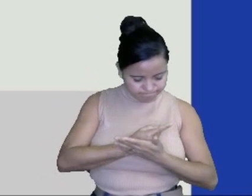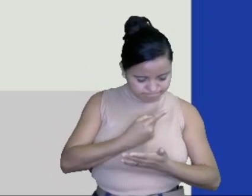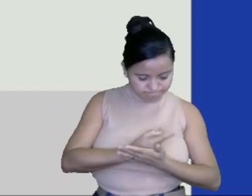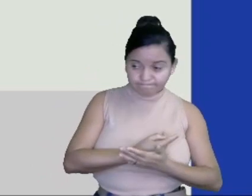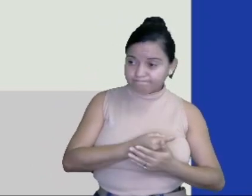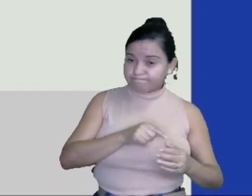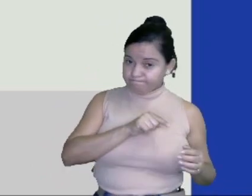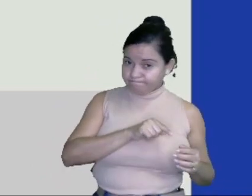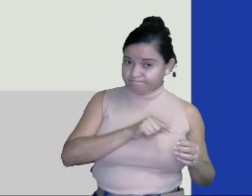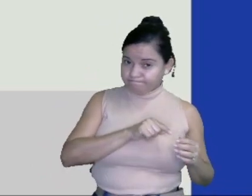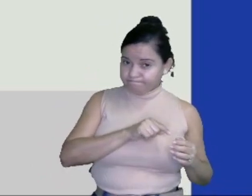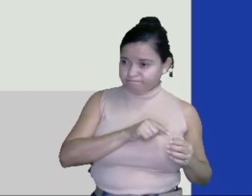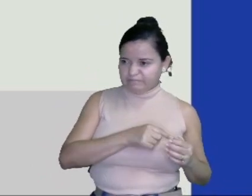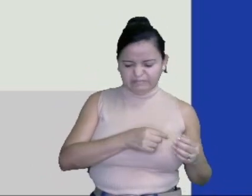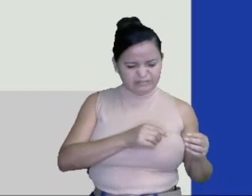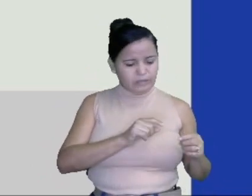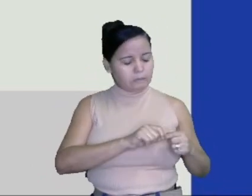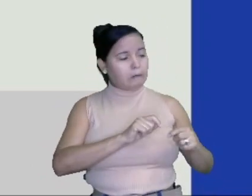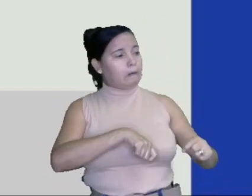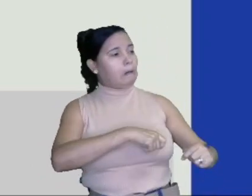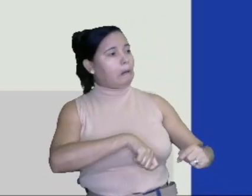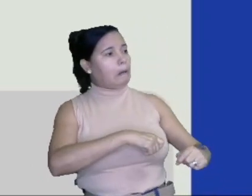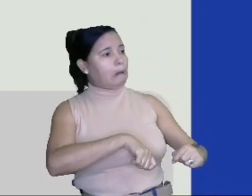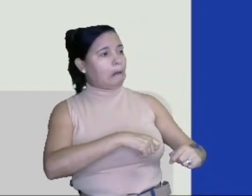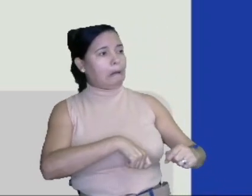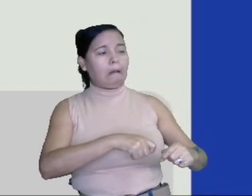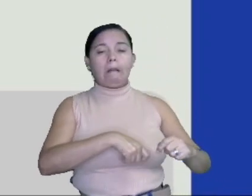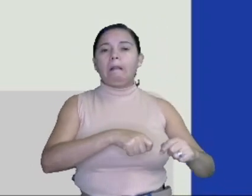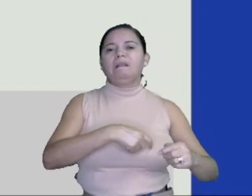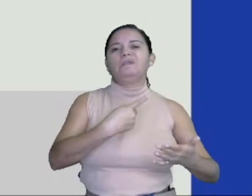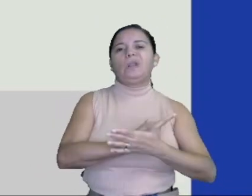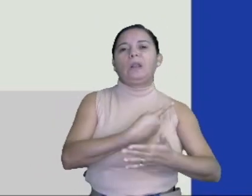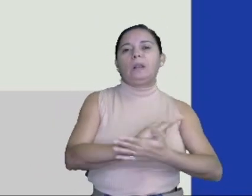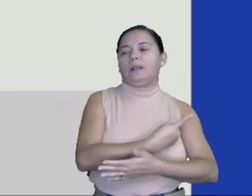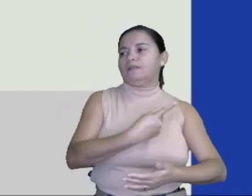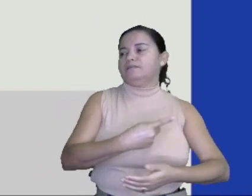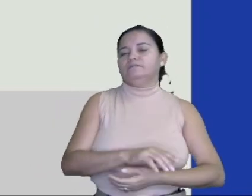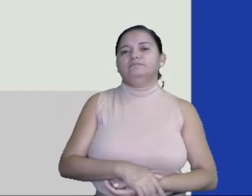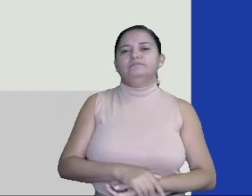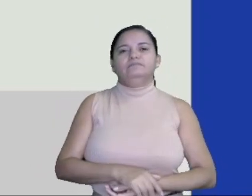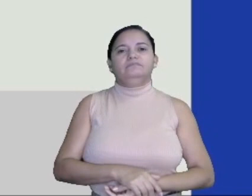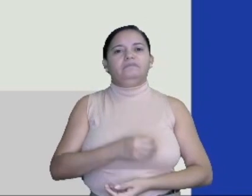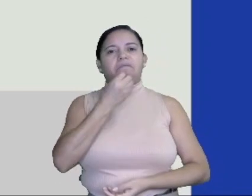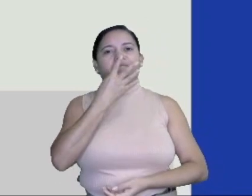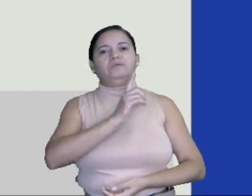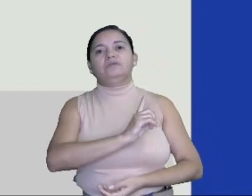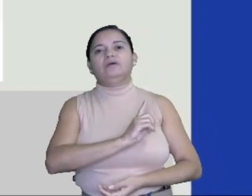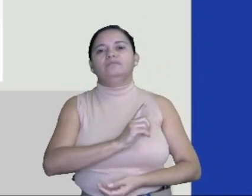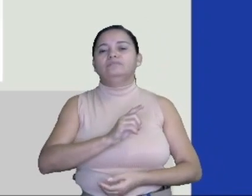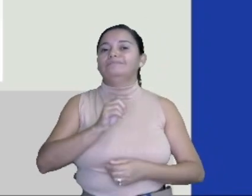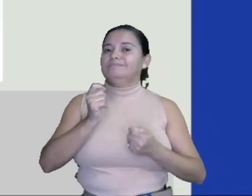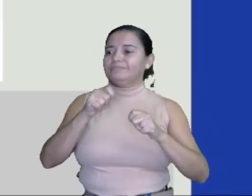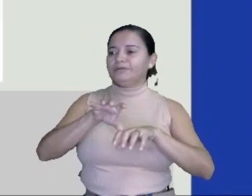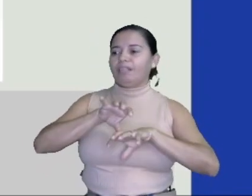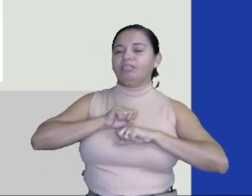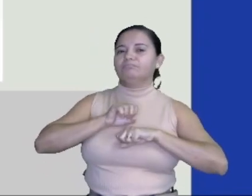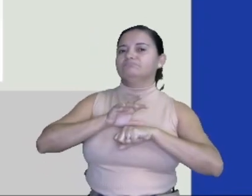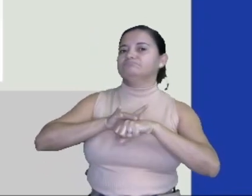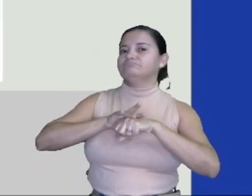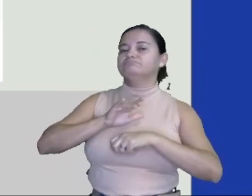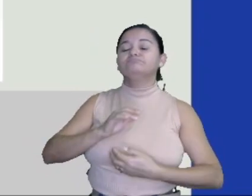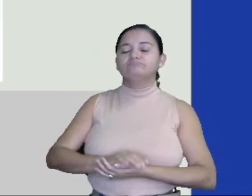saúde, eles podem gerar doenças. Por isso, é tão importante ter cuidado na hora de preparar os